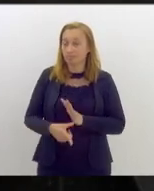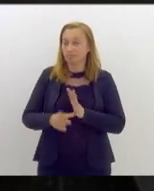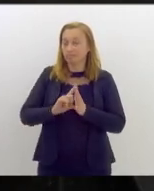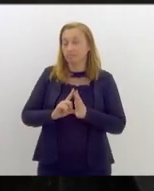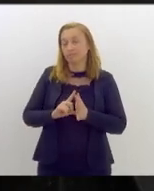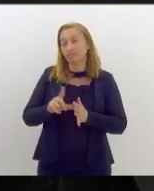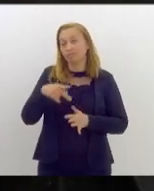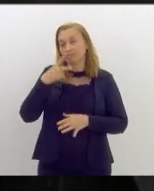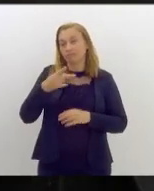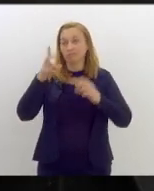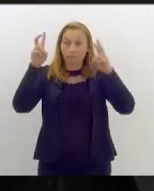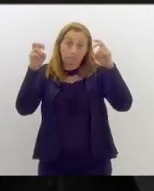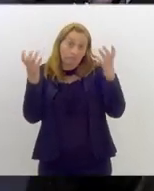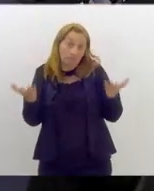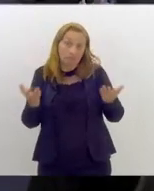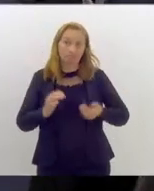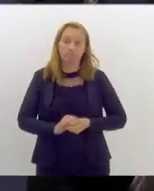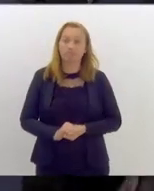questão